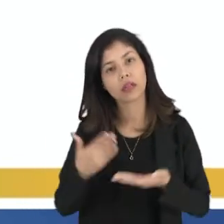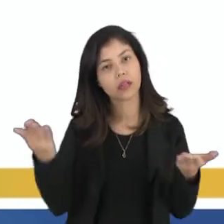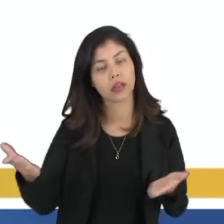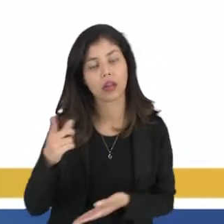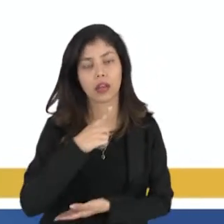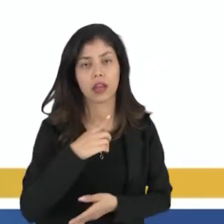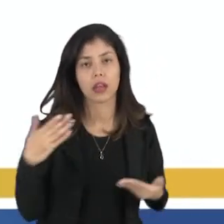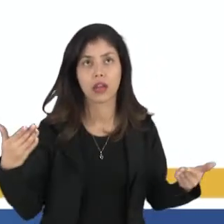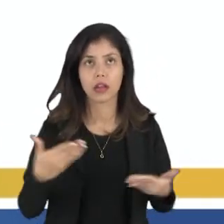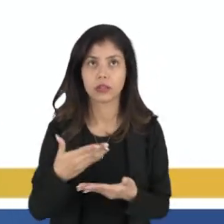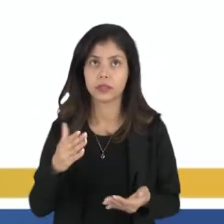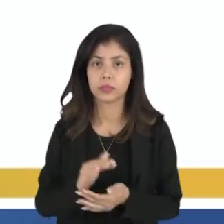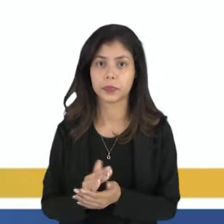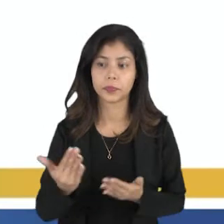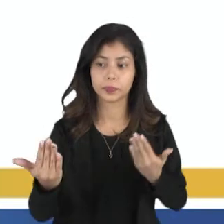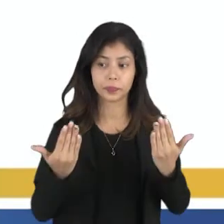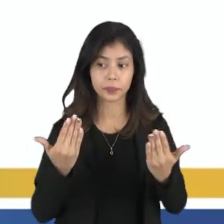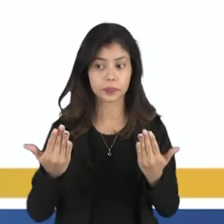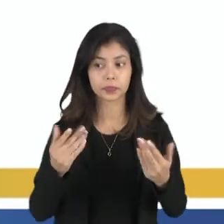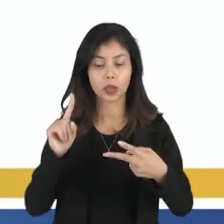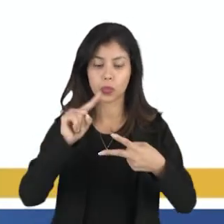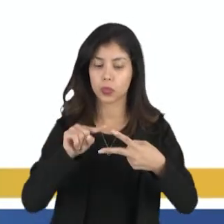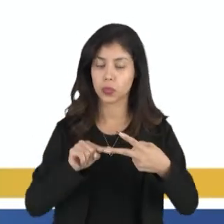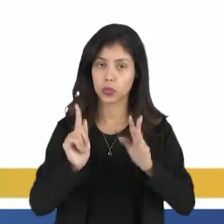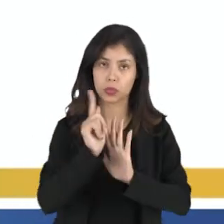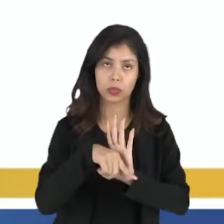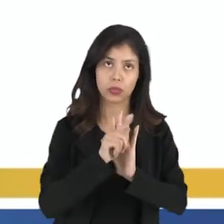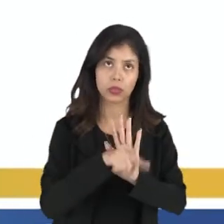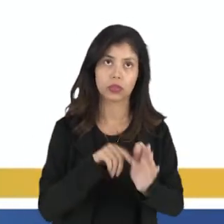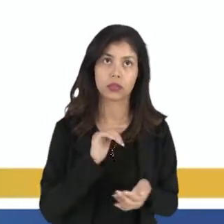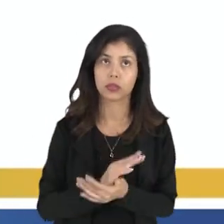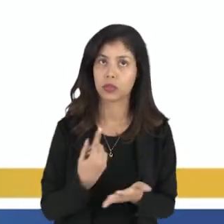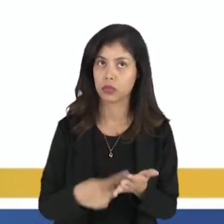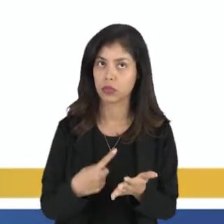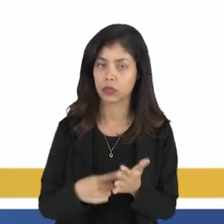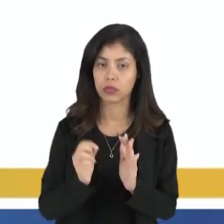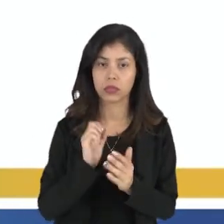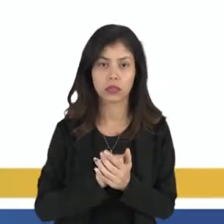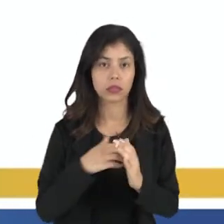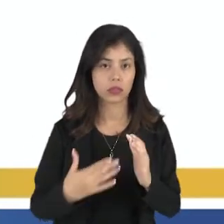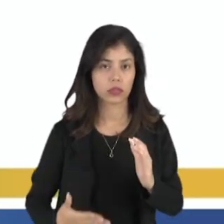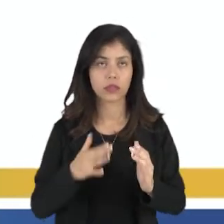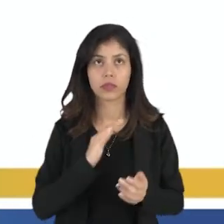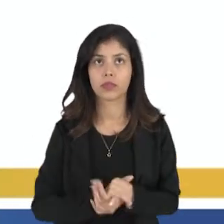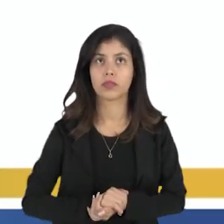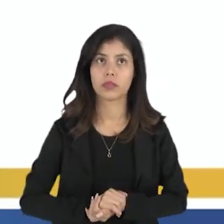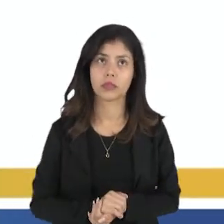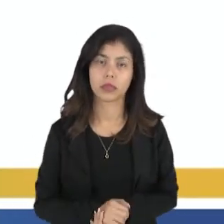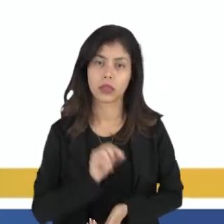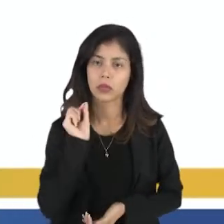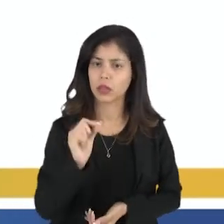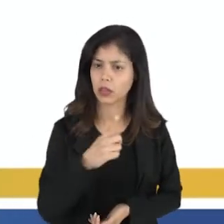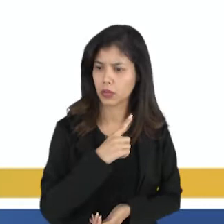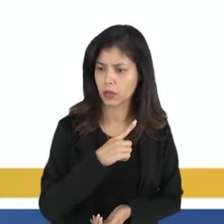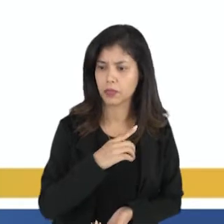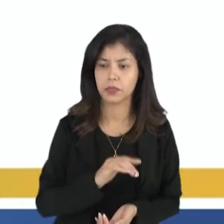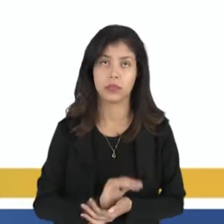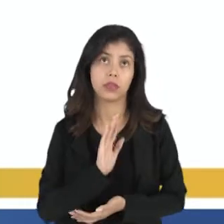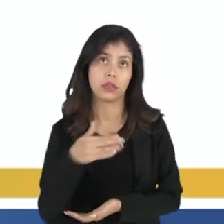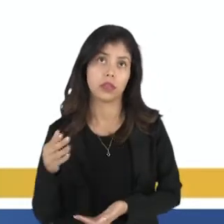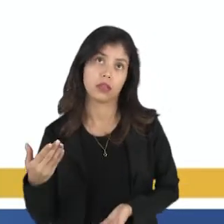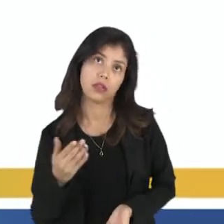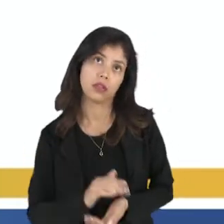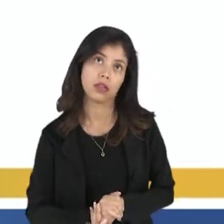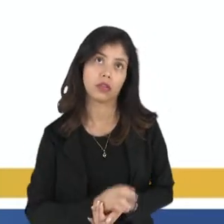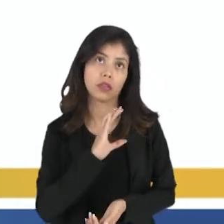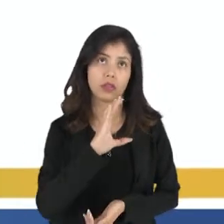Então nós vamos agora comparar os dois gêneros considerando as suas características. que nós temos? Enquanto